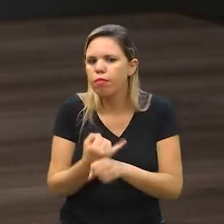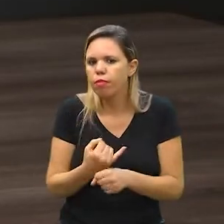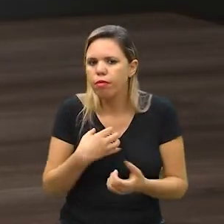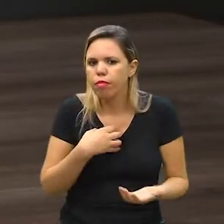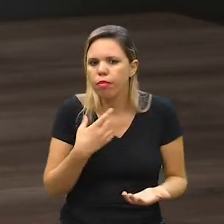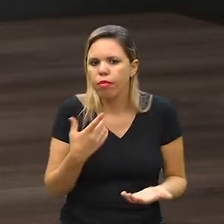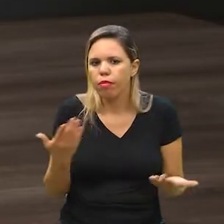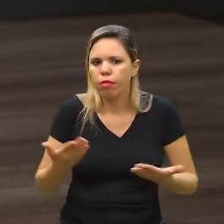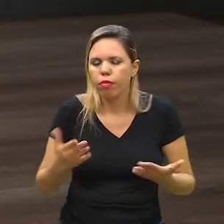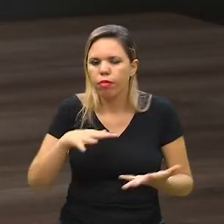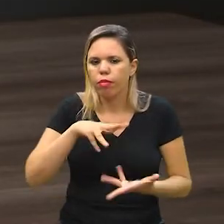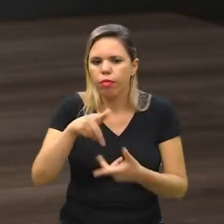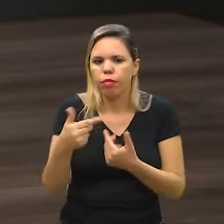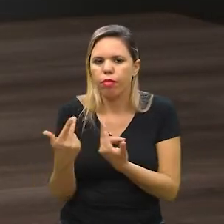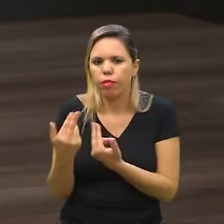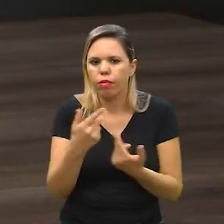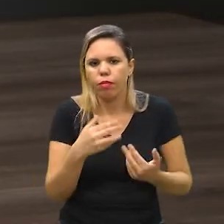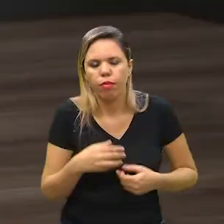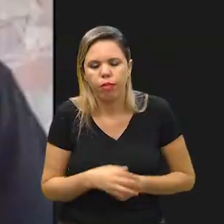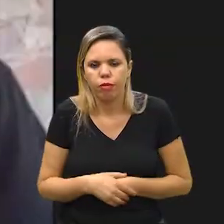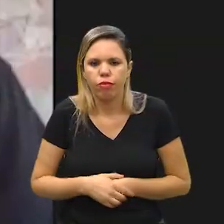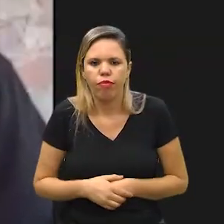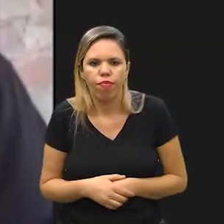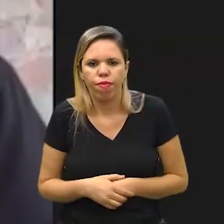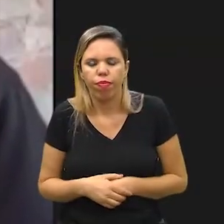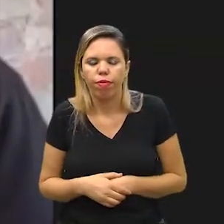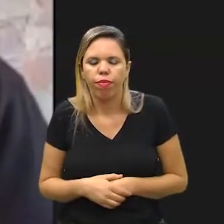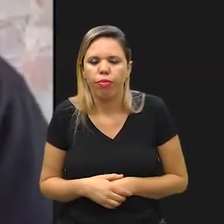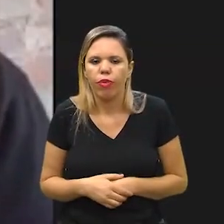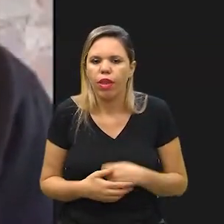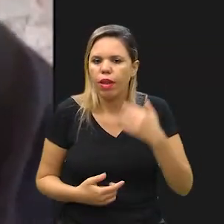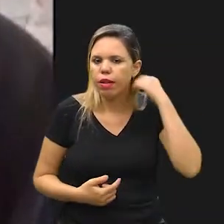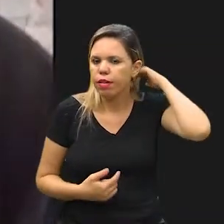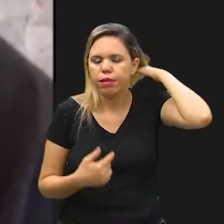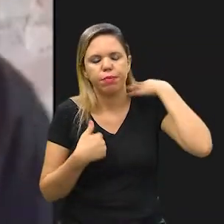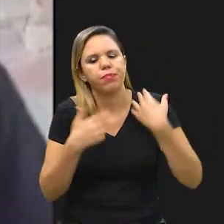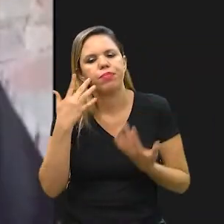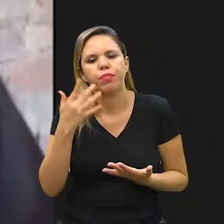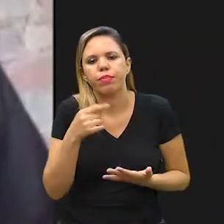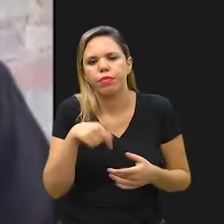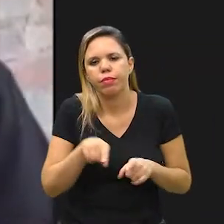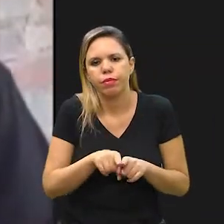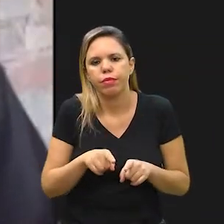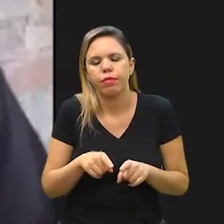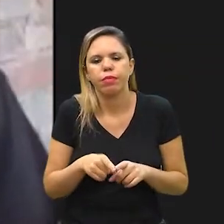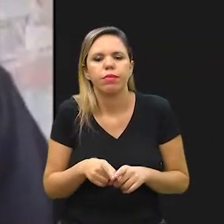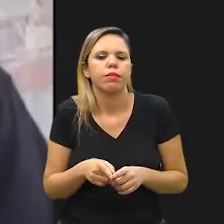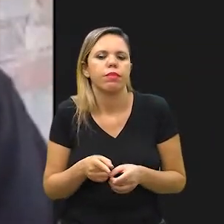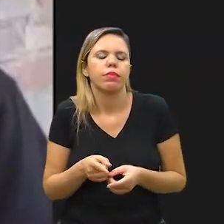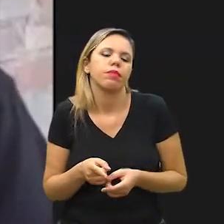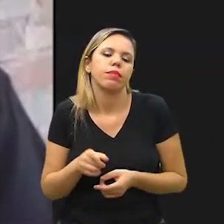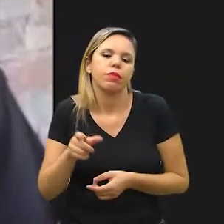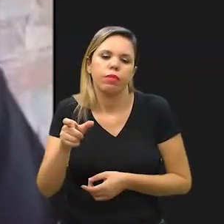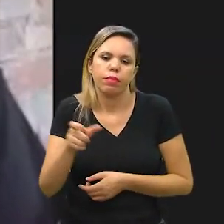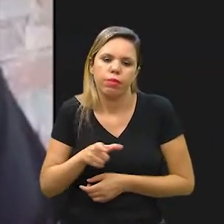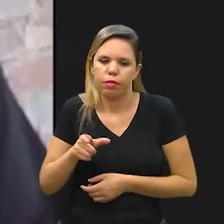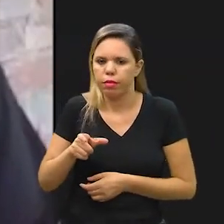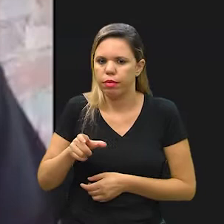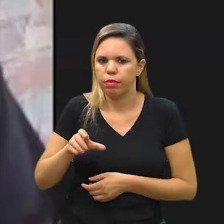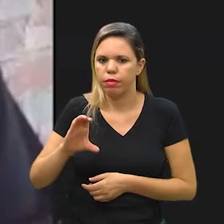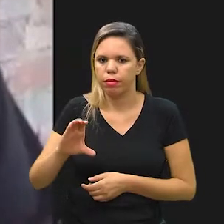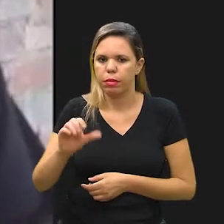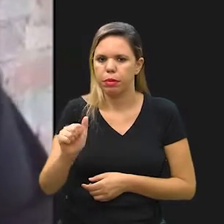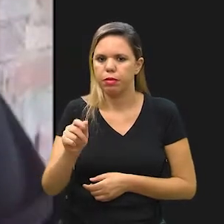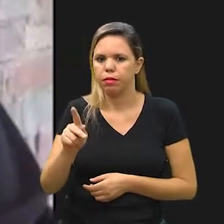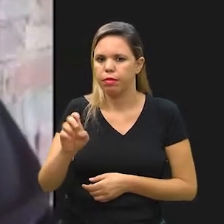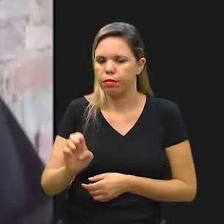em que hoje o mundo está como um todo. Então, eu classifico o nosso cheesecake como artesanal, primeiro porque